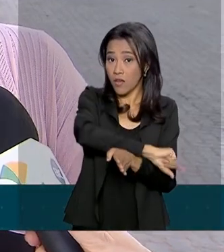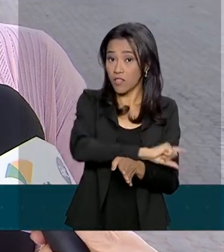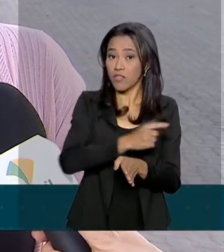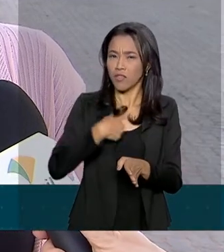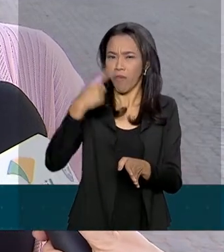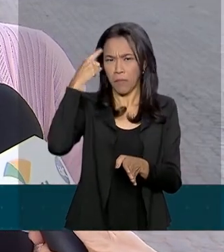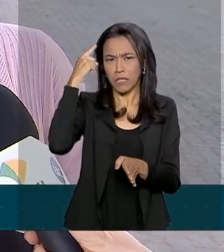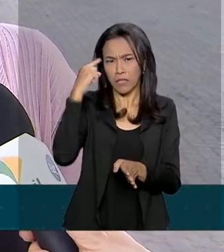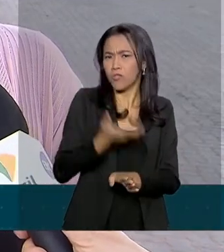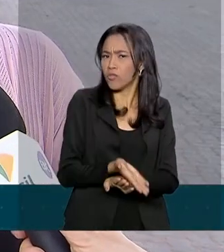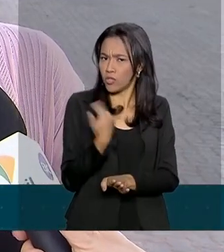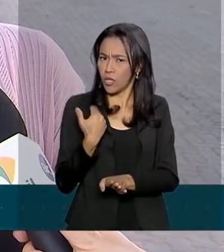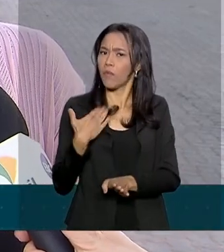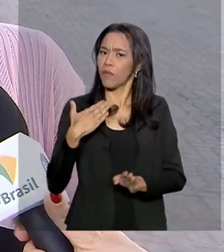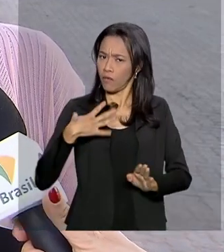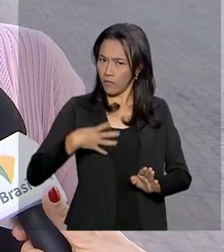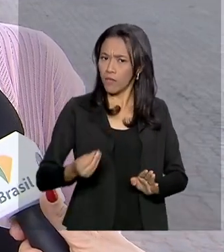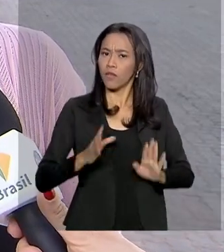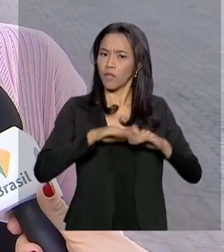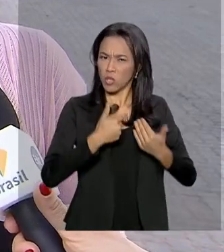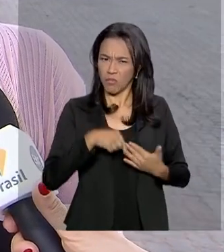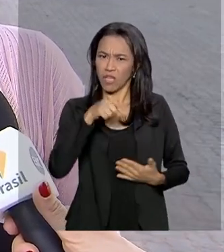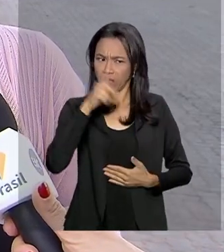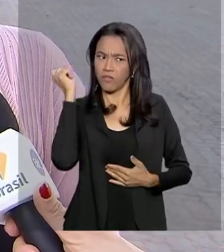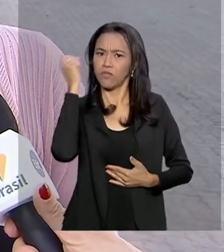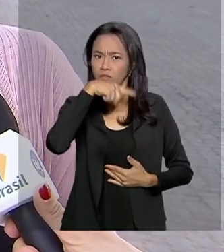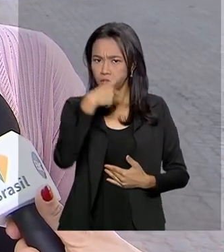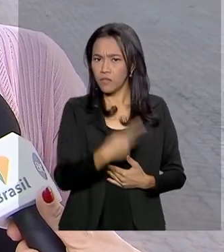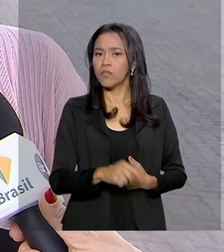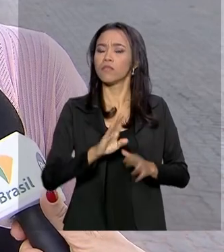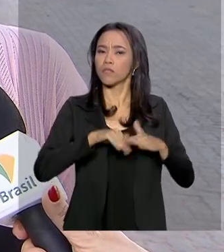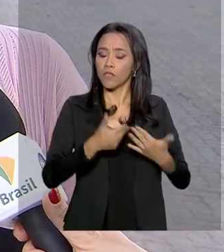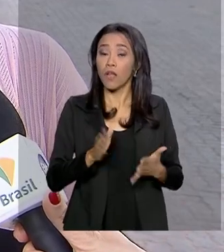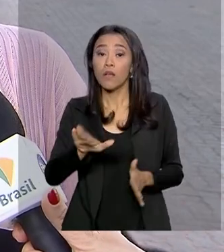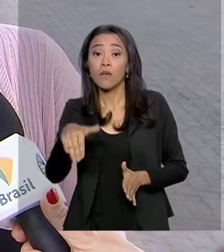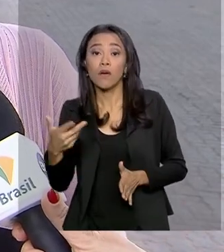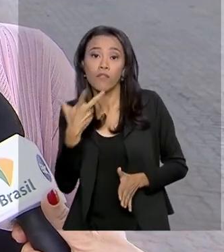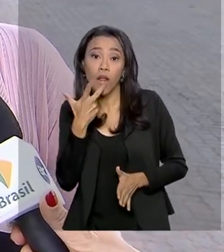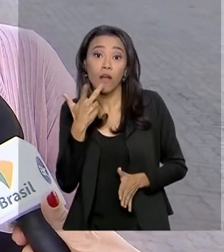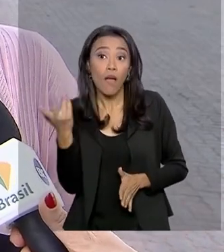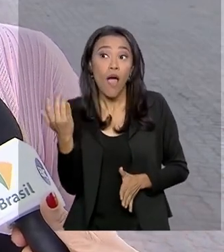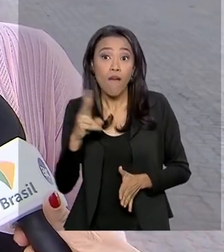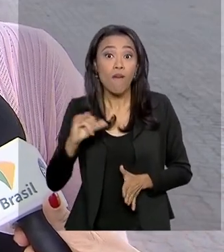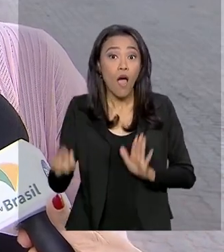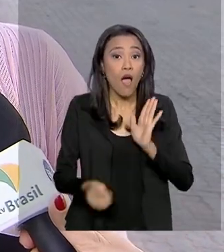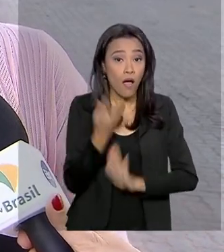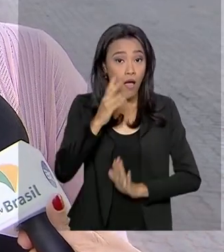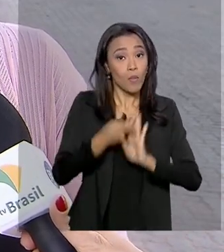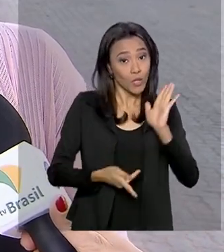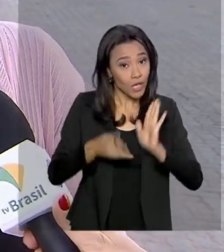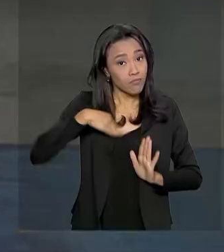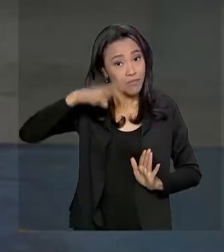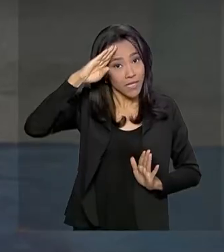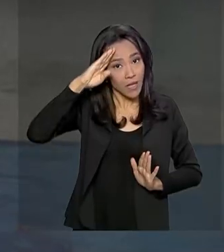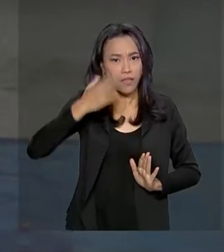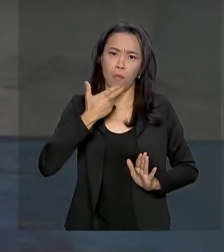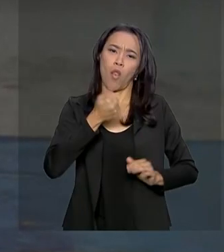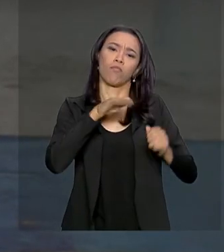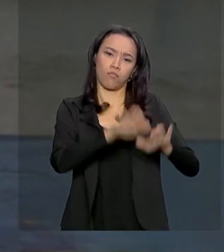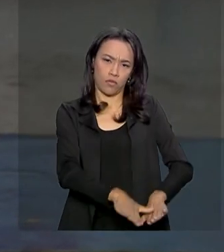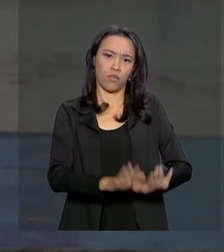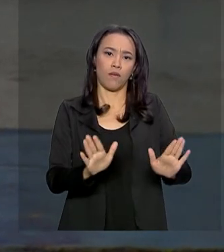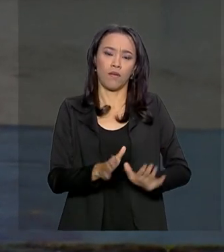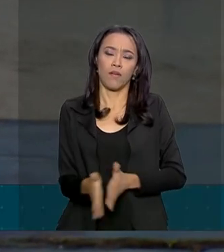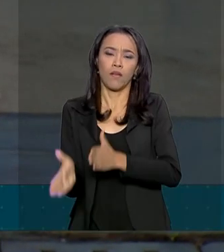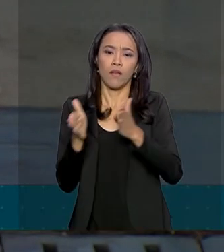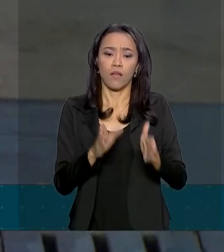em tirar ela, porque estava meio complicado essa escola aqui. Mas aí, quando falaram que ia ter o projeto, eu falei, não, vamos deixar lá, mas é melhor. Essa escola em